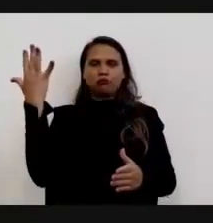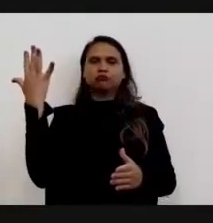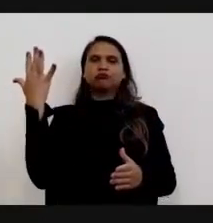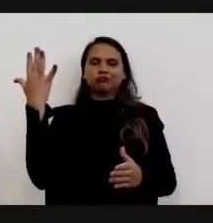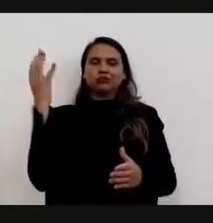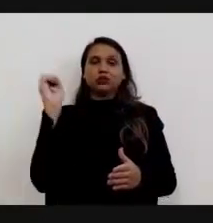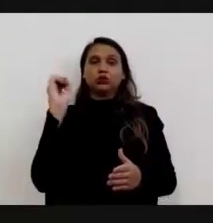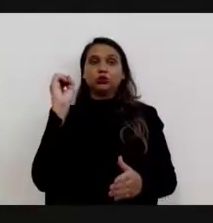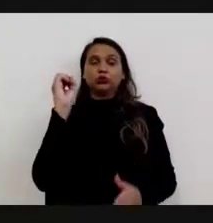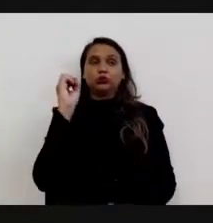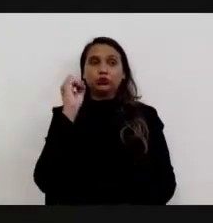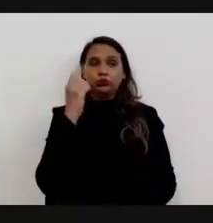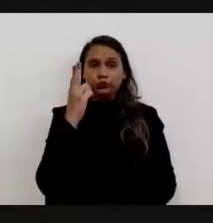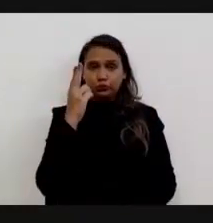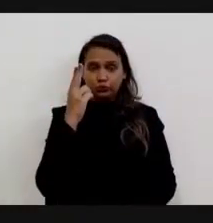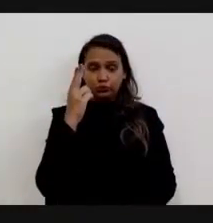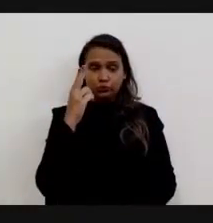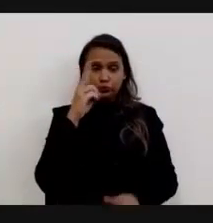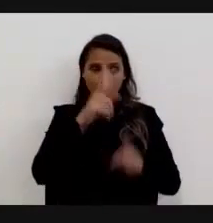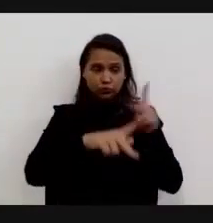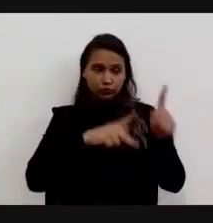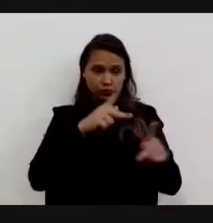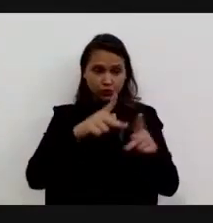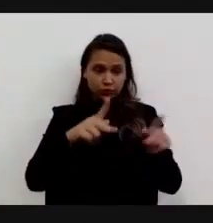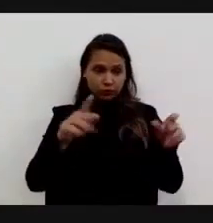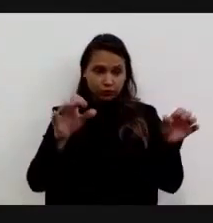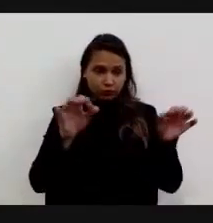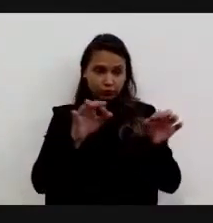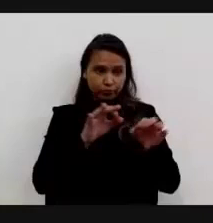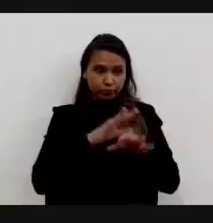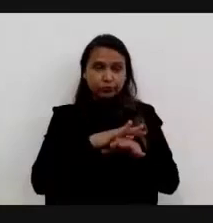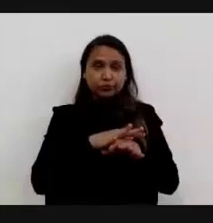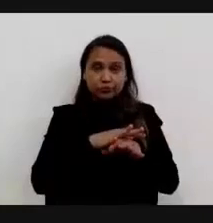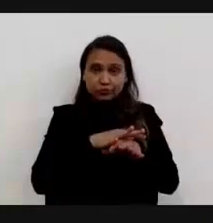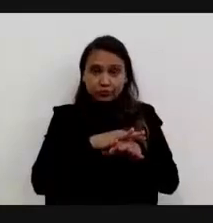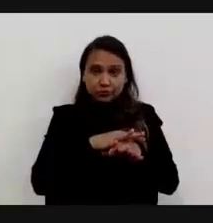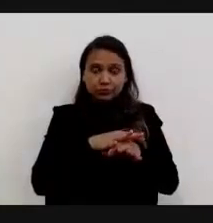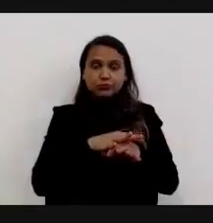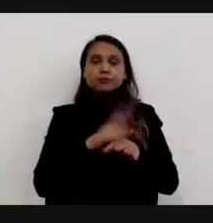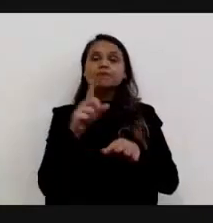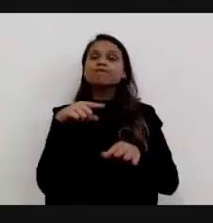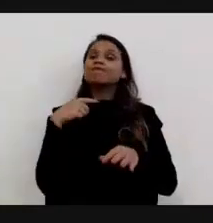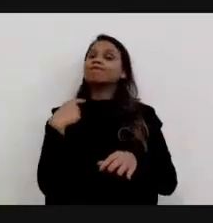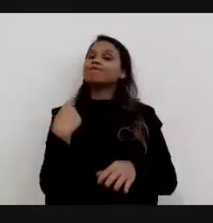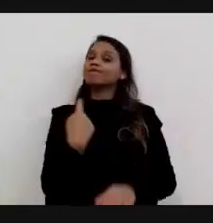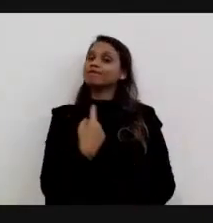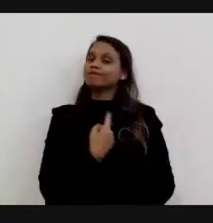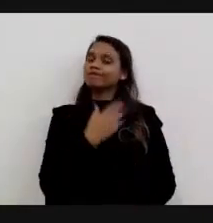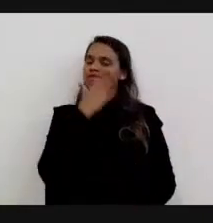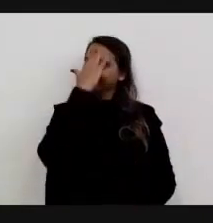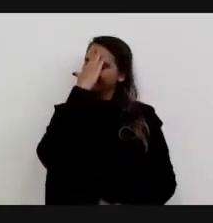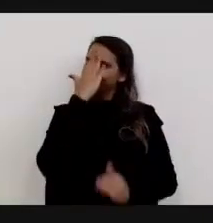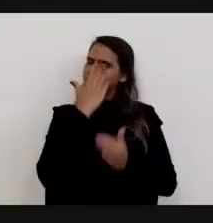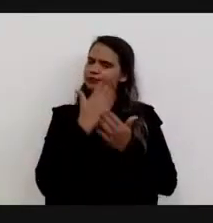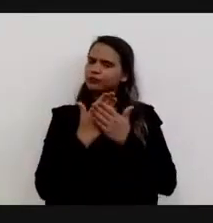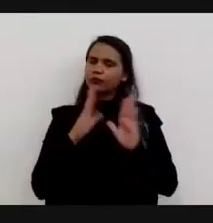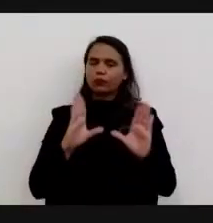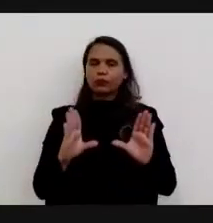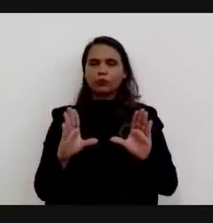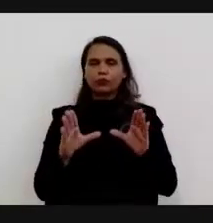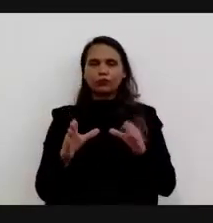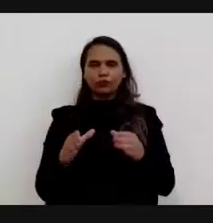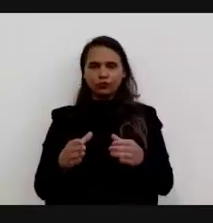estar acabando com uma população específica. De forma que nós acreditamos que uma comissão,